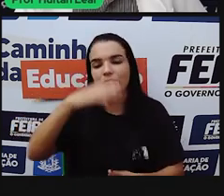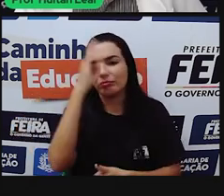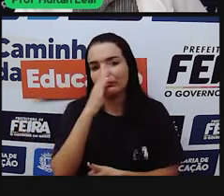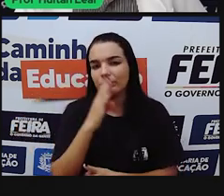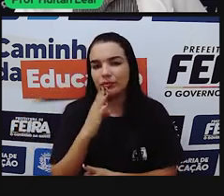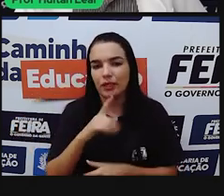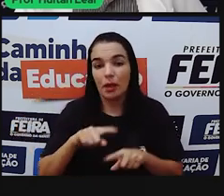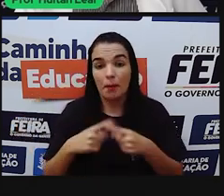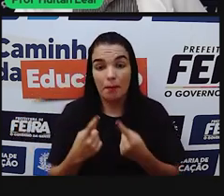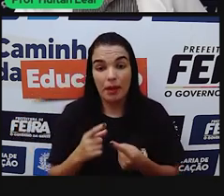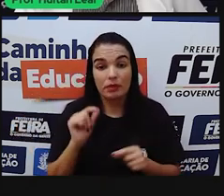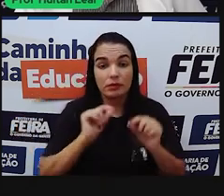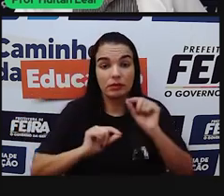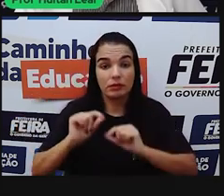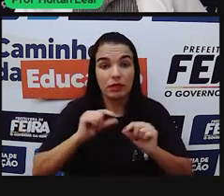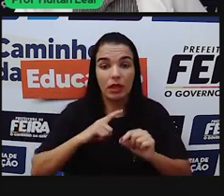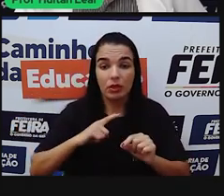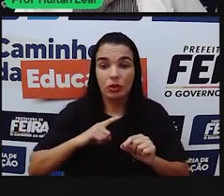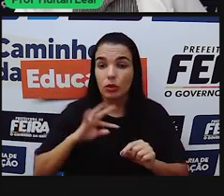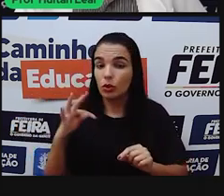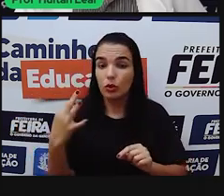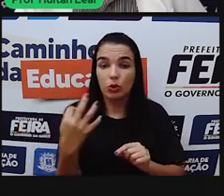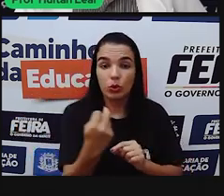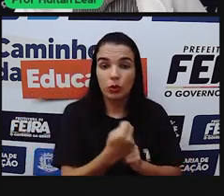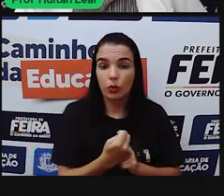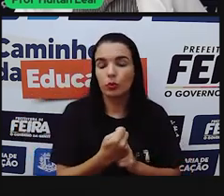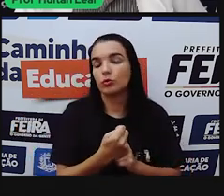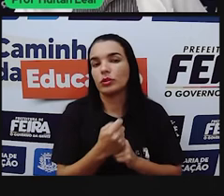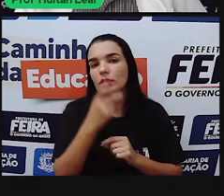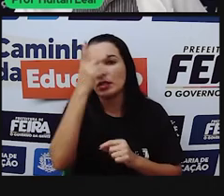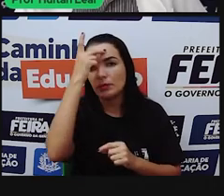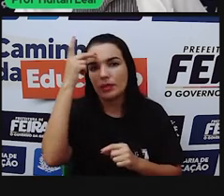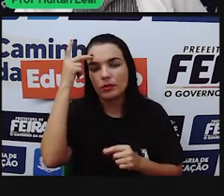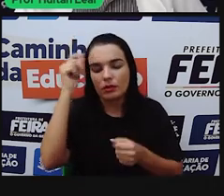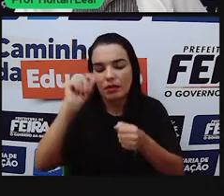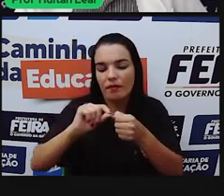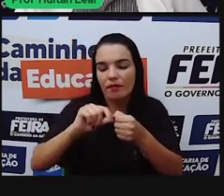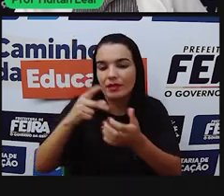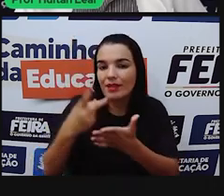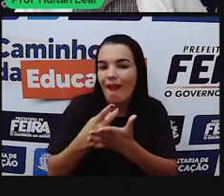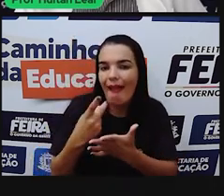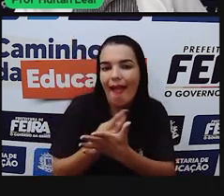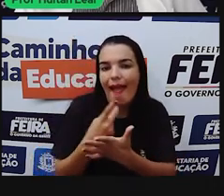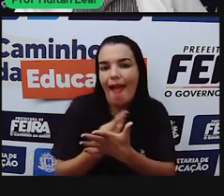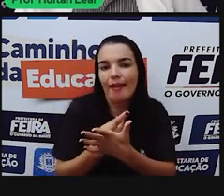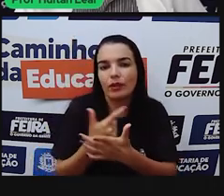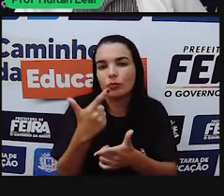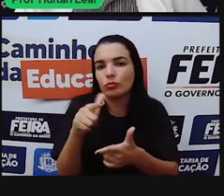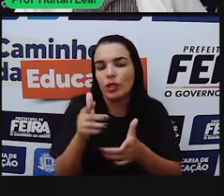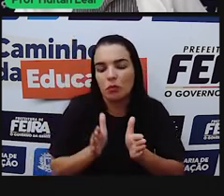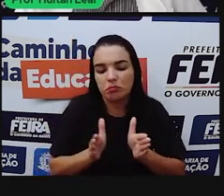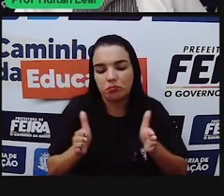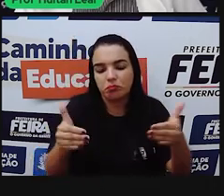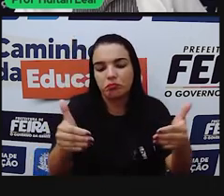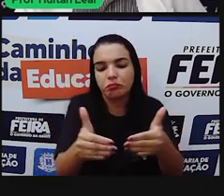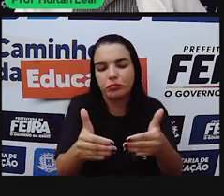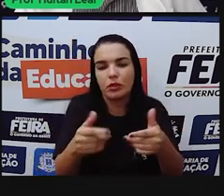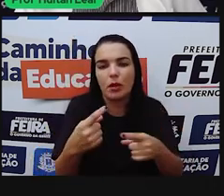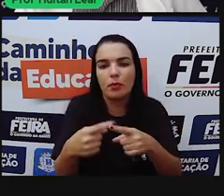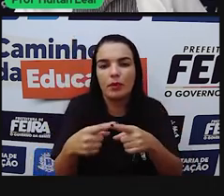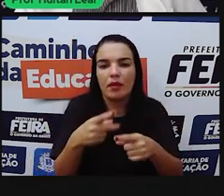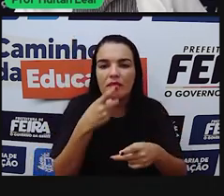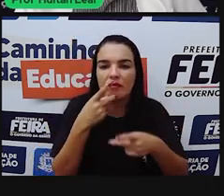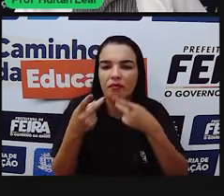políticos, mas para todos aqueles que transgridem e não seguem e fazem coisas